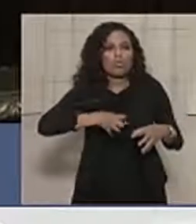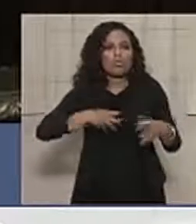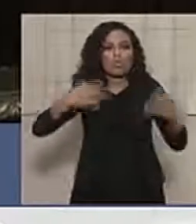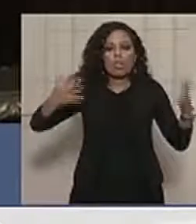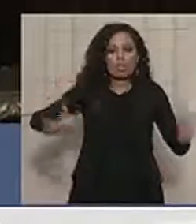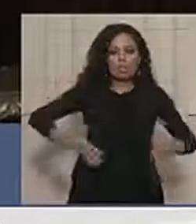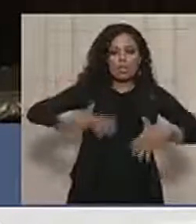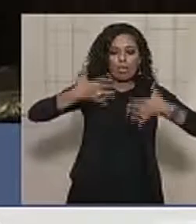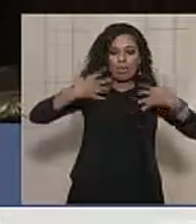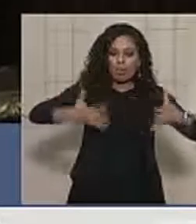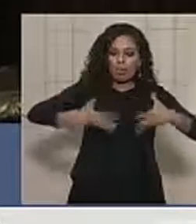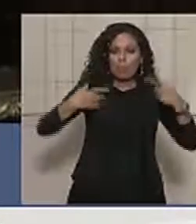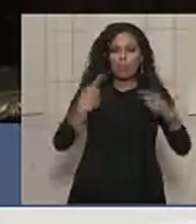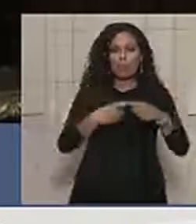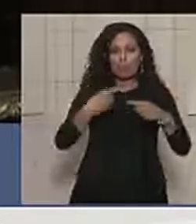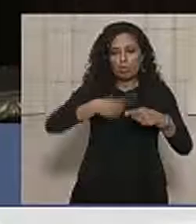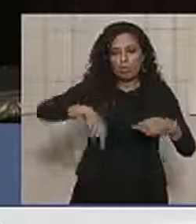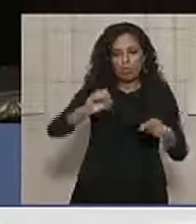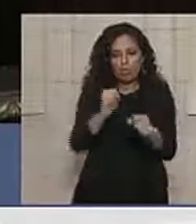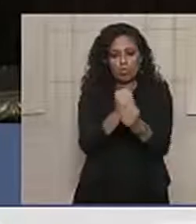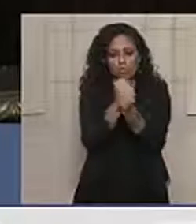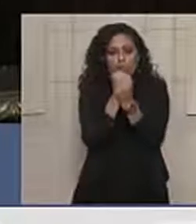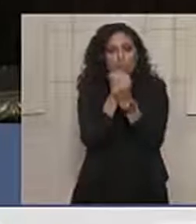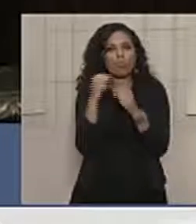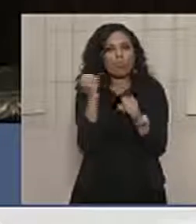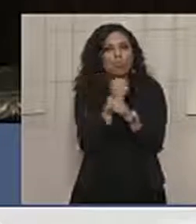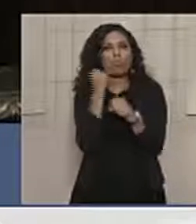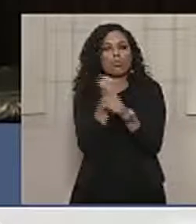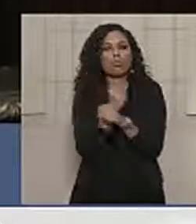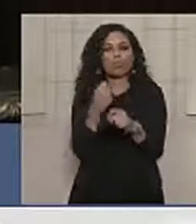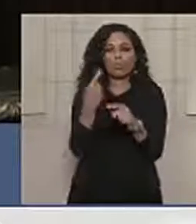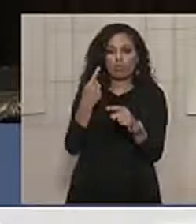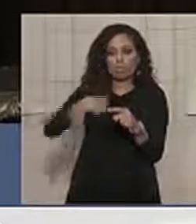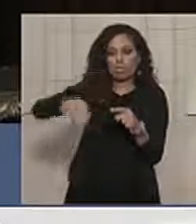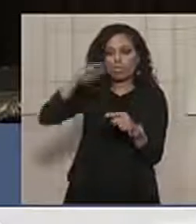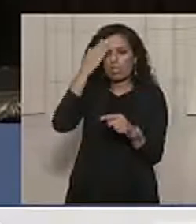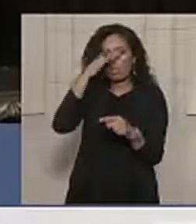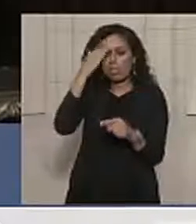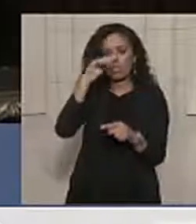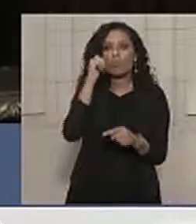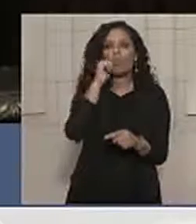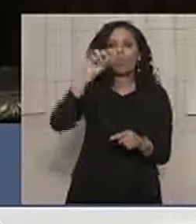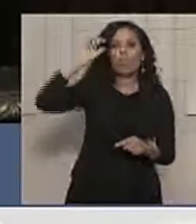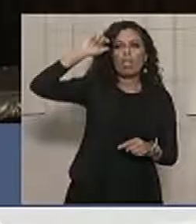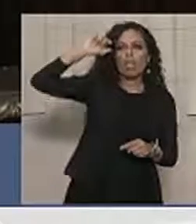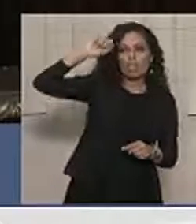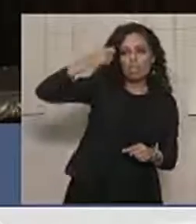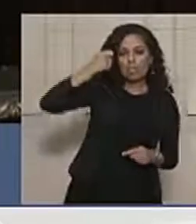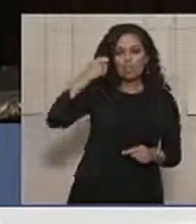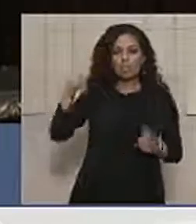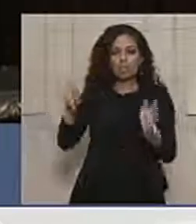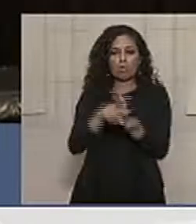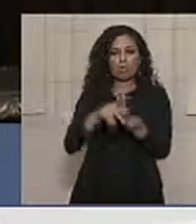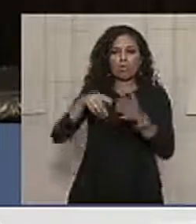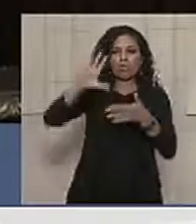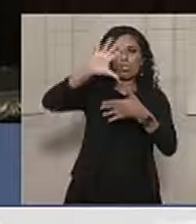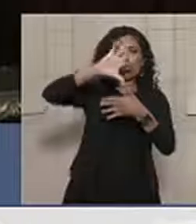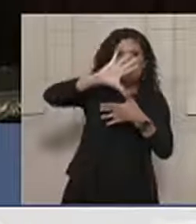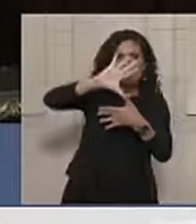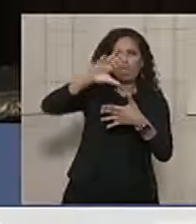de fazermos parte dessa construção, entendendo que uma mulher negra,